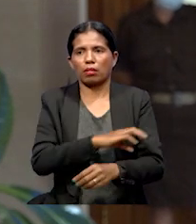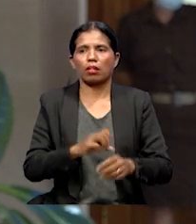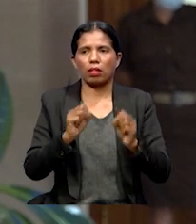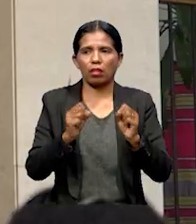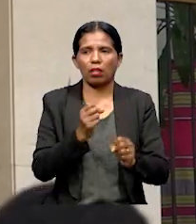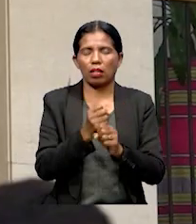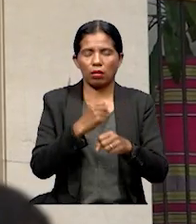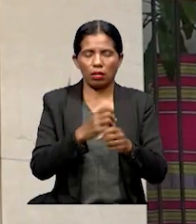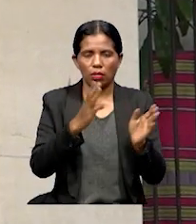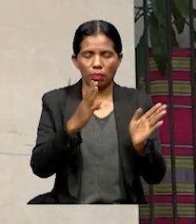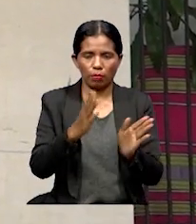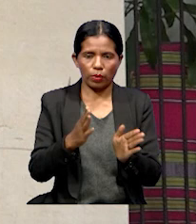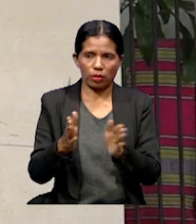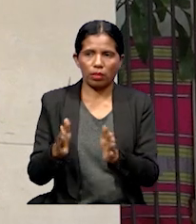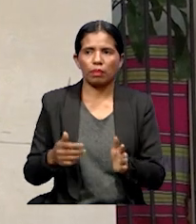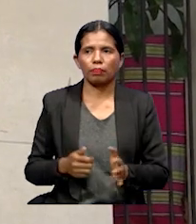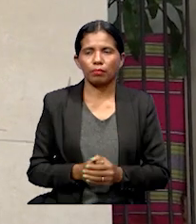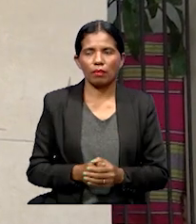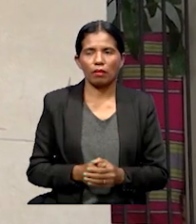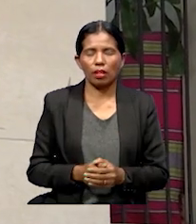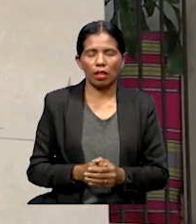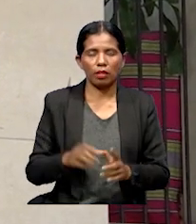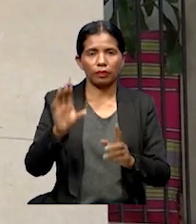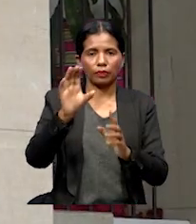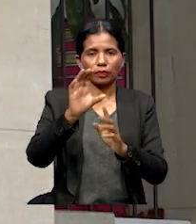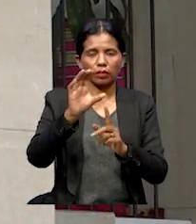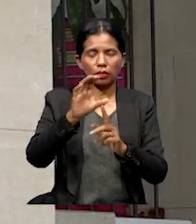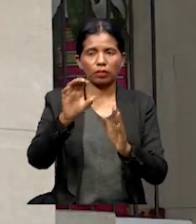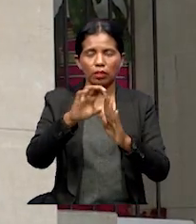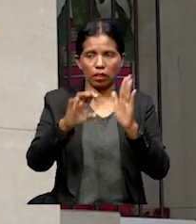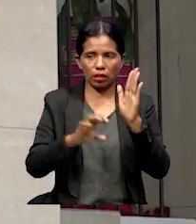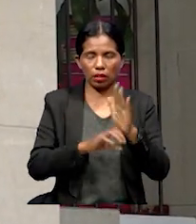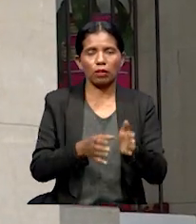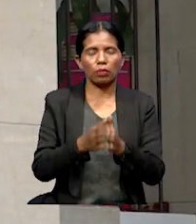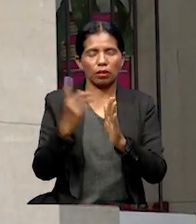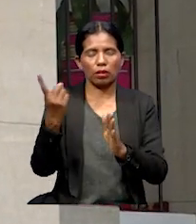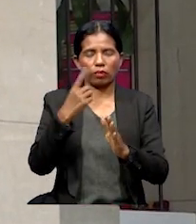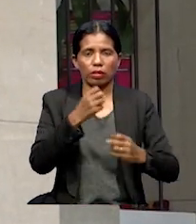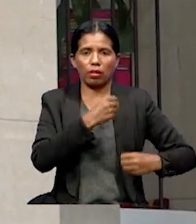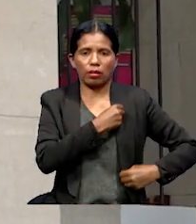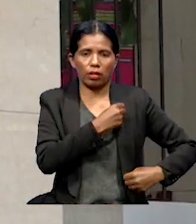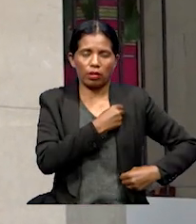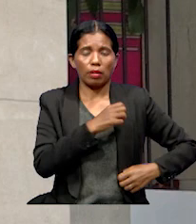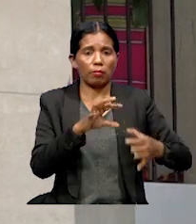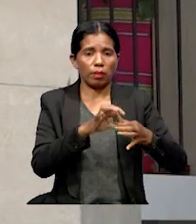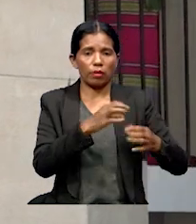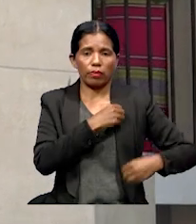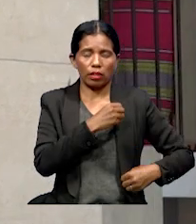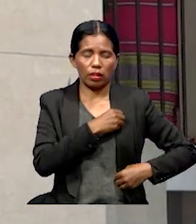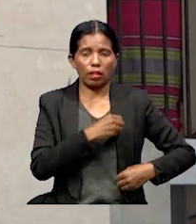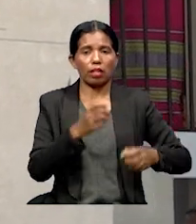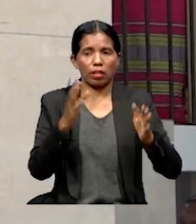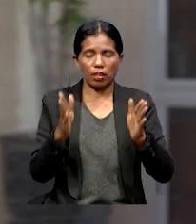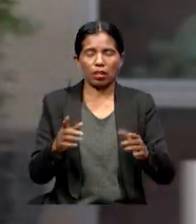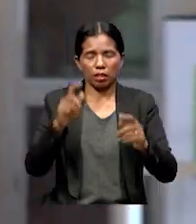nenhum processo. Durante o encontro, o chefe de Estado na Fatin Husuba, membro falintil Força Defesa Timor-Leste, atuará o CNAR tuir lei no